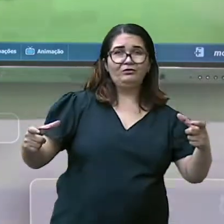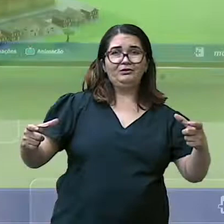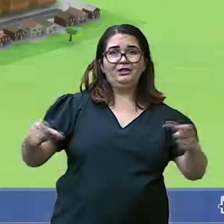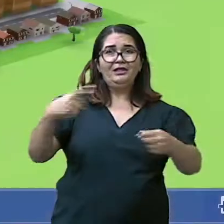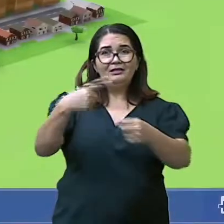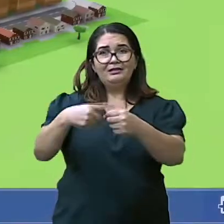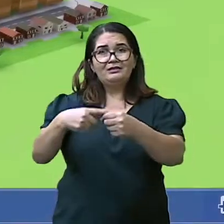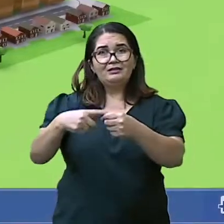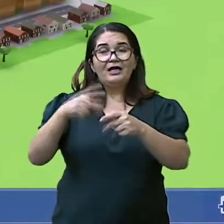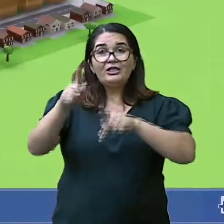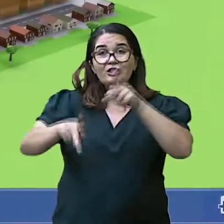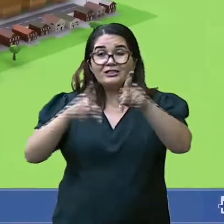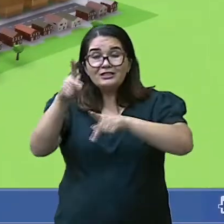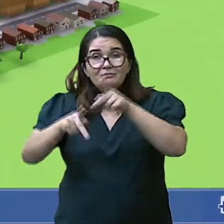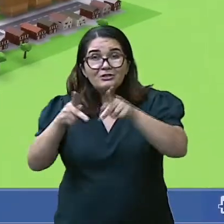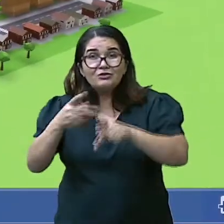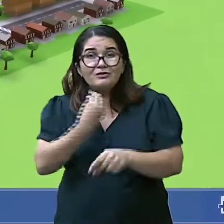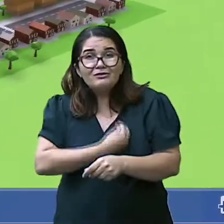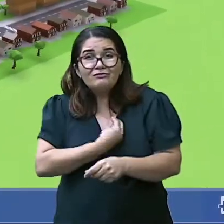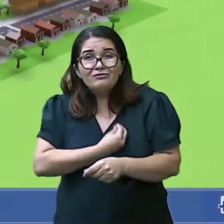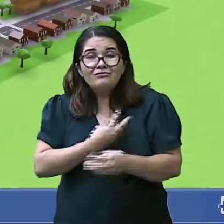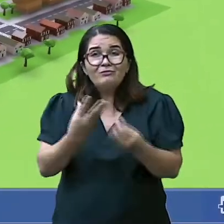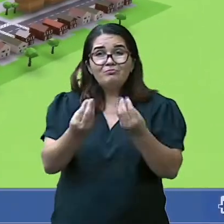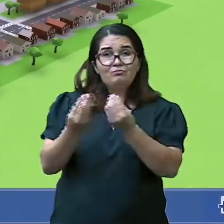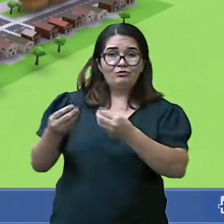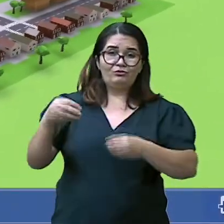observem a cidade do centro.